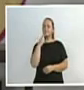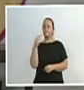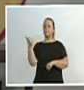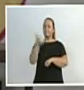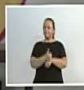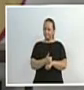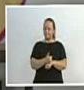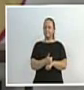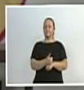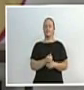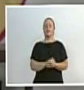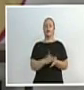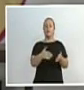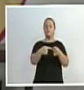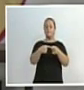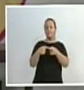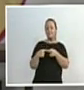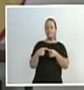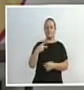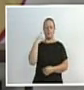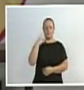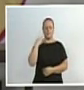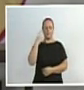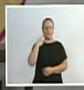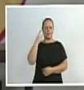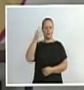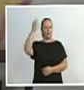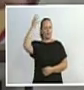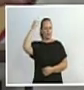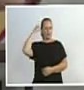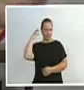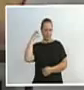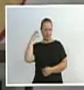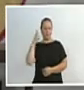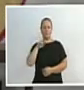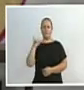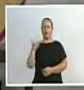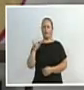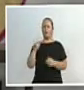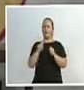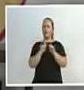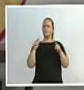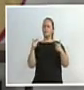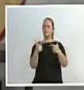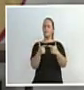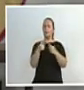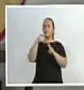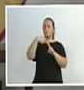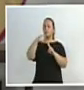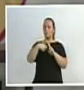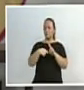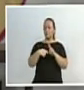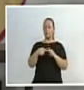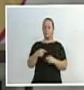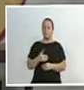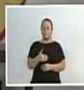e com a licença do vereador Ivanates, que vai assumir a Assembleia por 2 meses, nós teremos a ascensão a esta